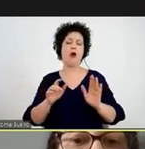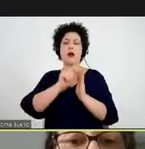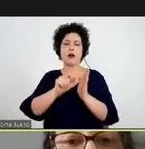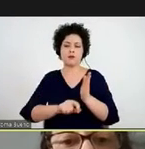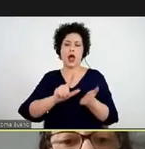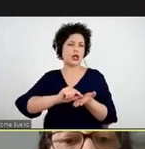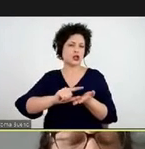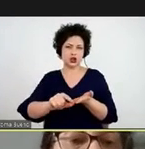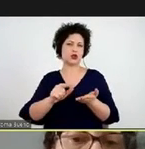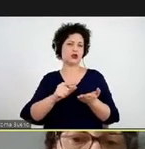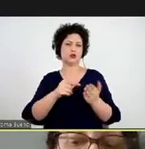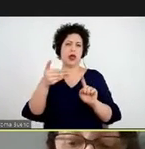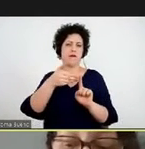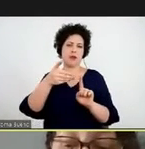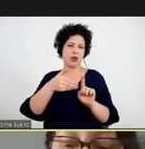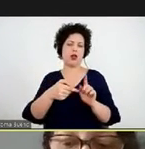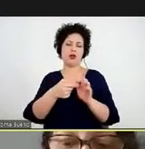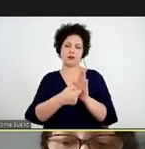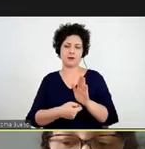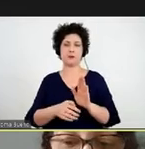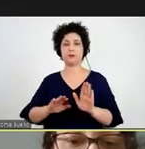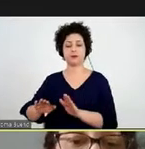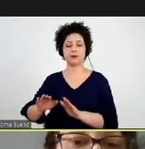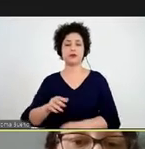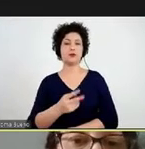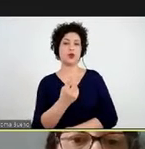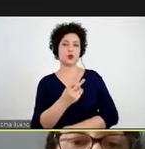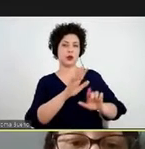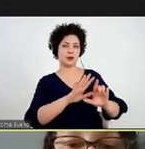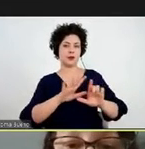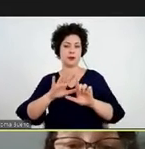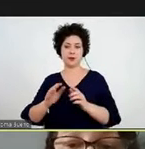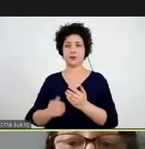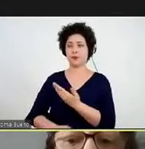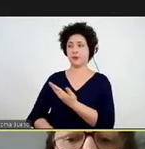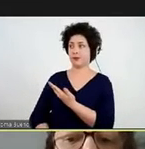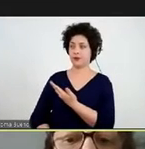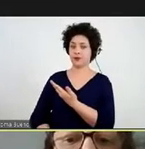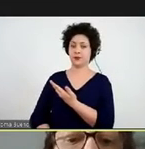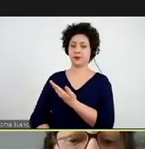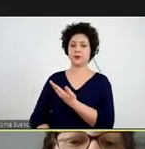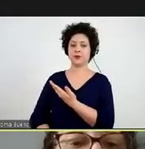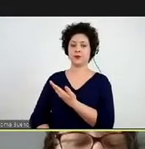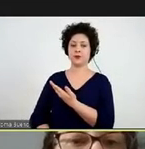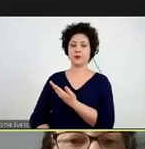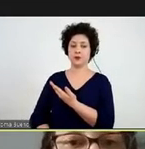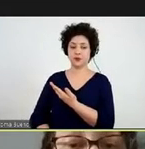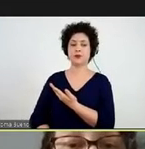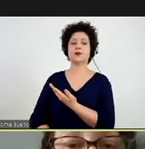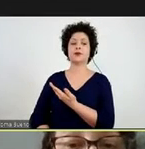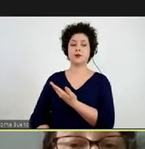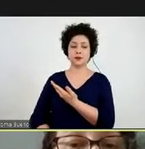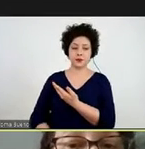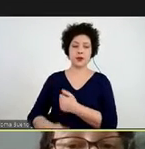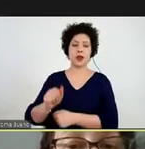bem. Então, a gente já tem as duas imagens que o Evandro deixou a gente aí, para a gente, que são Ar, de Rubens